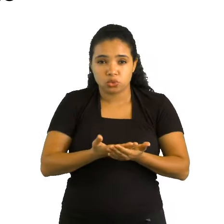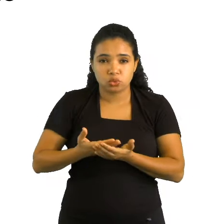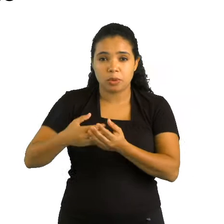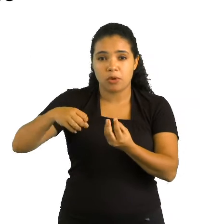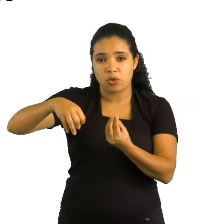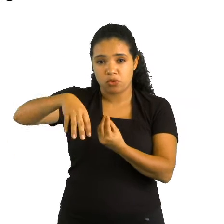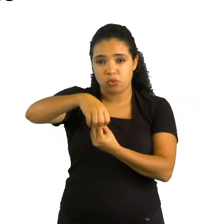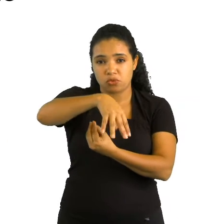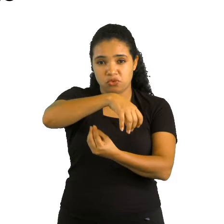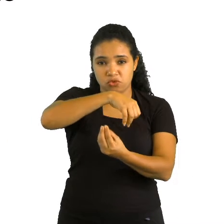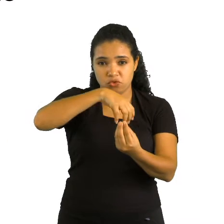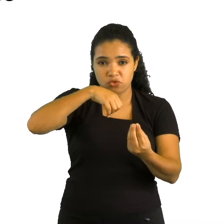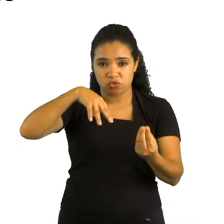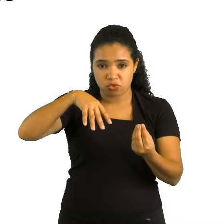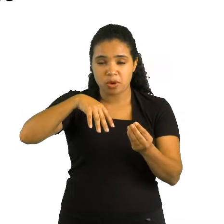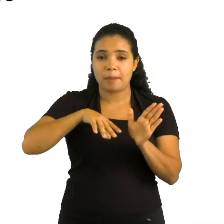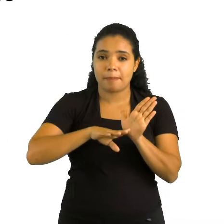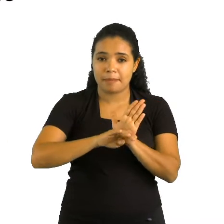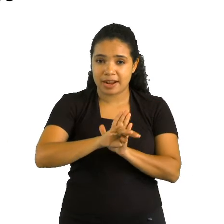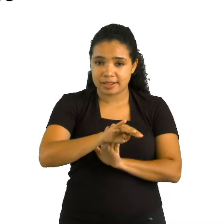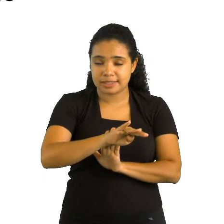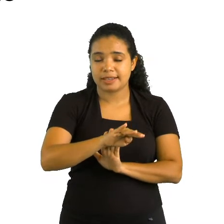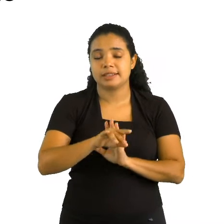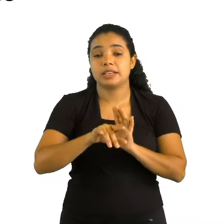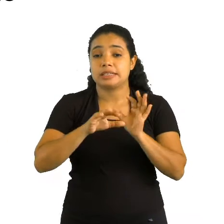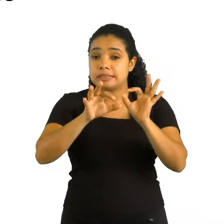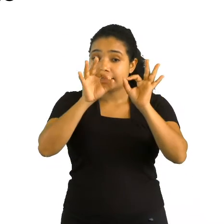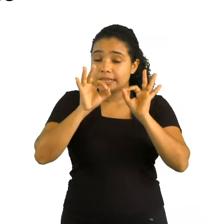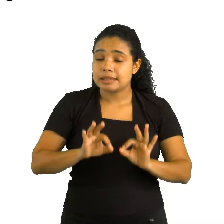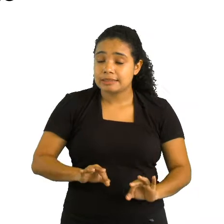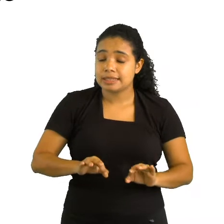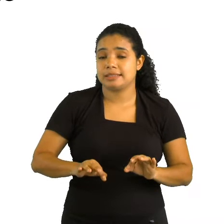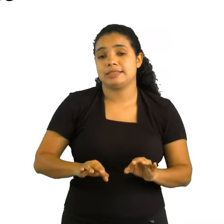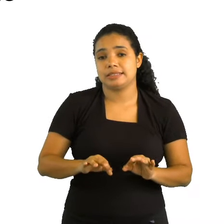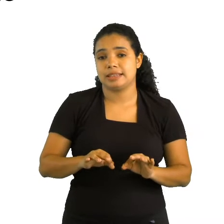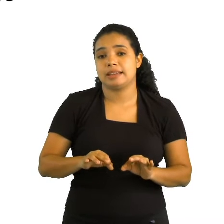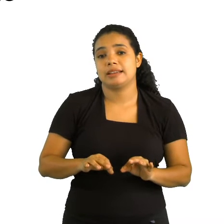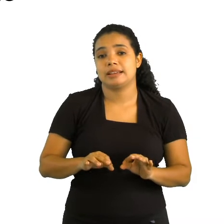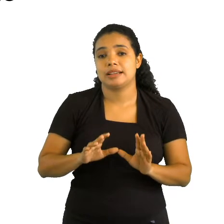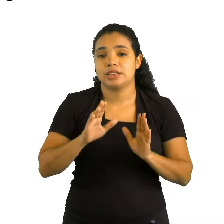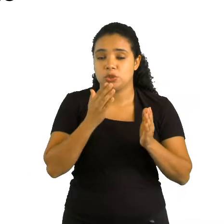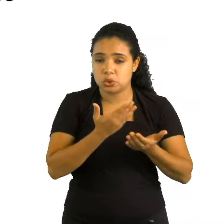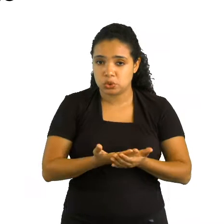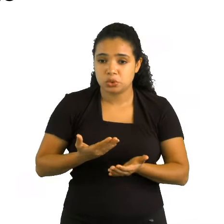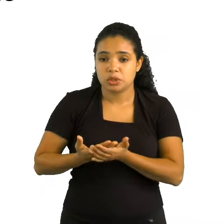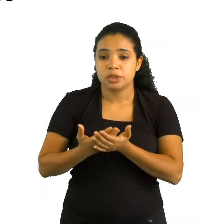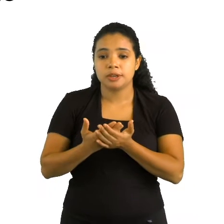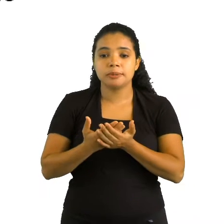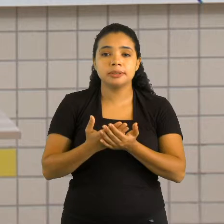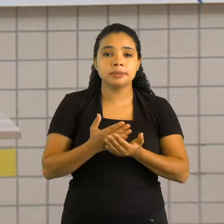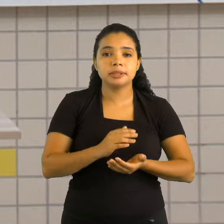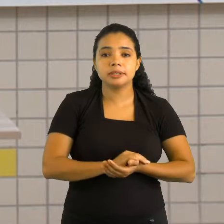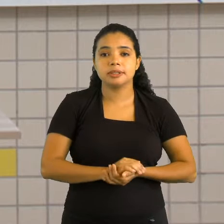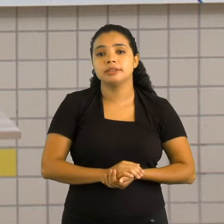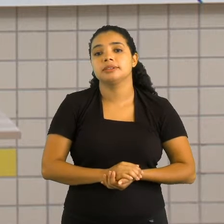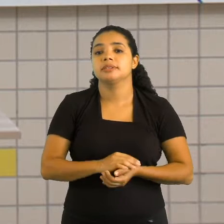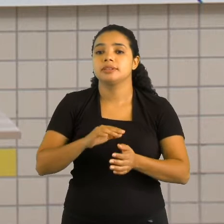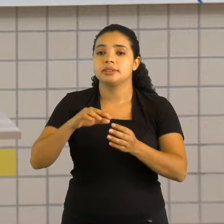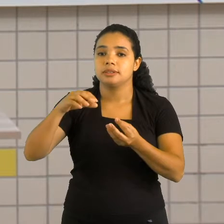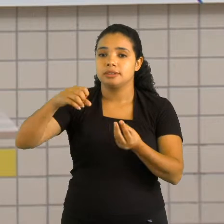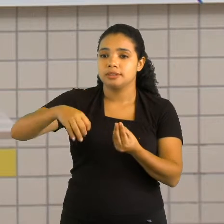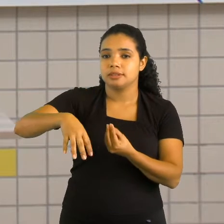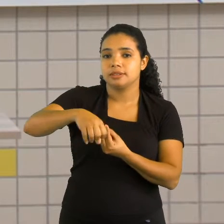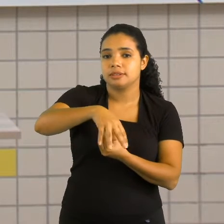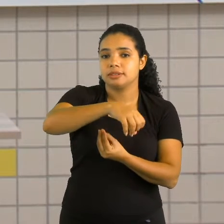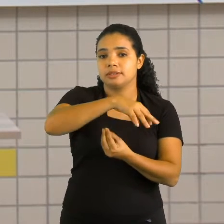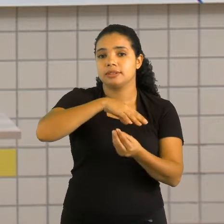Tenho certeza que vocês se lembram que nós falamos sobre fungos e bactérias, não é? E o